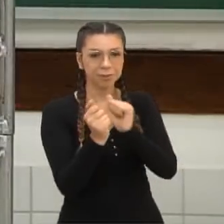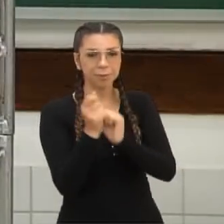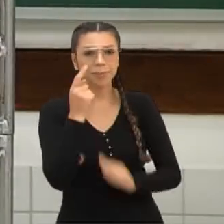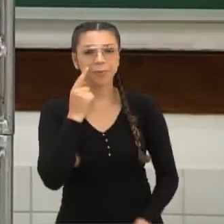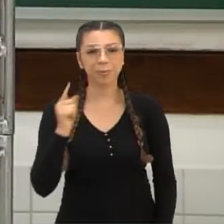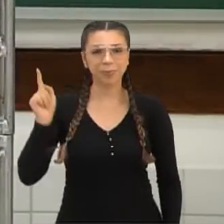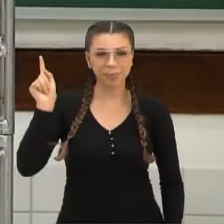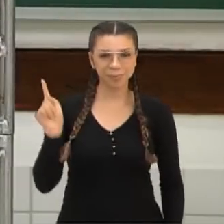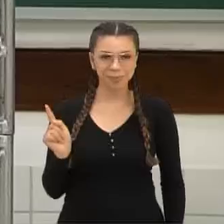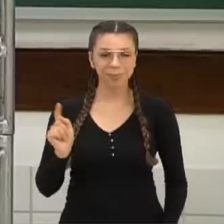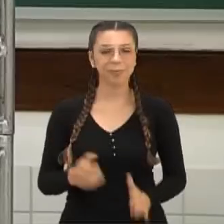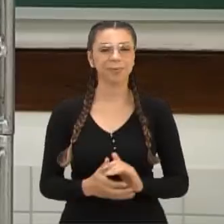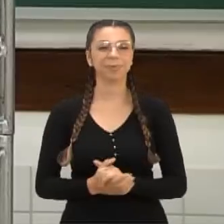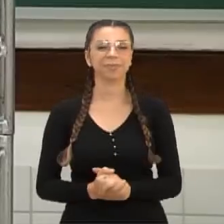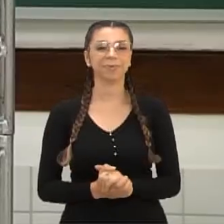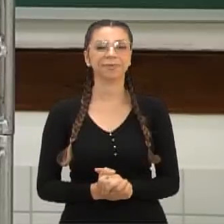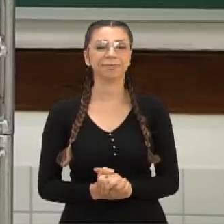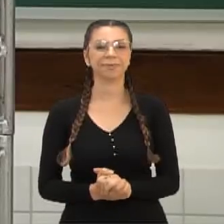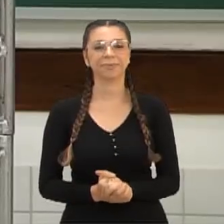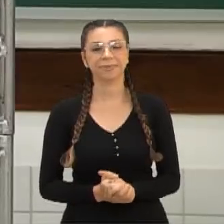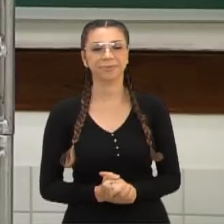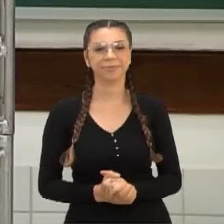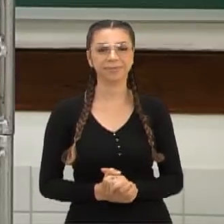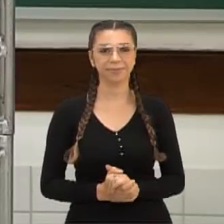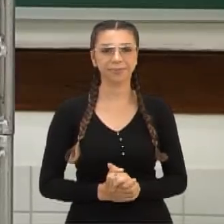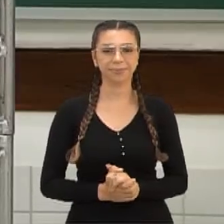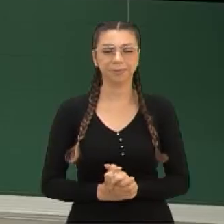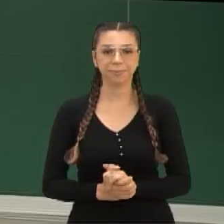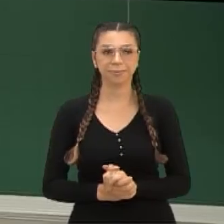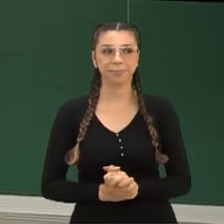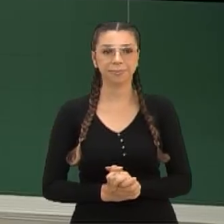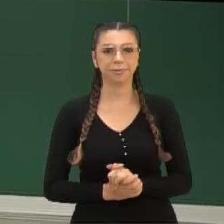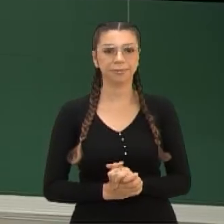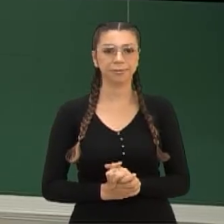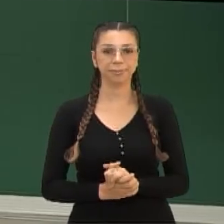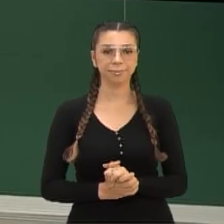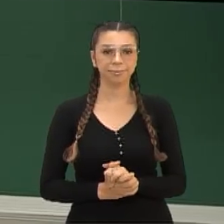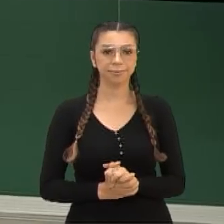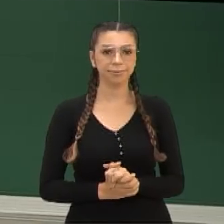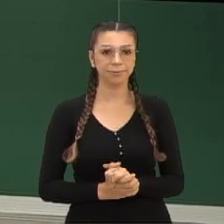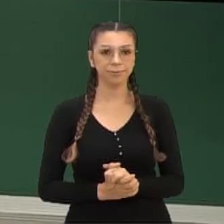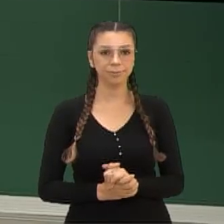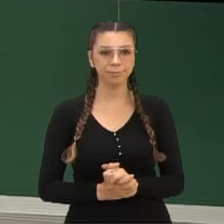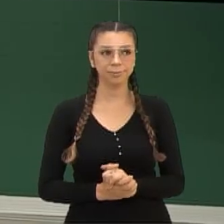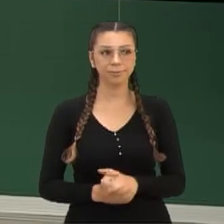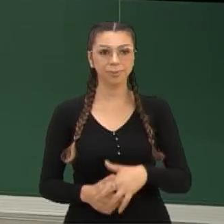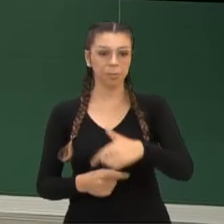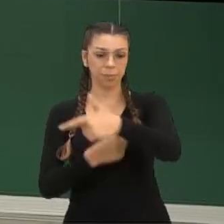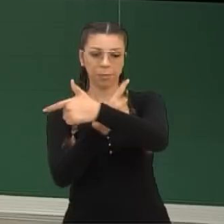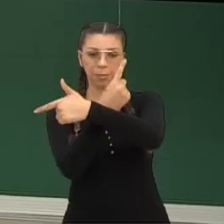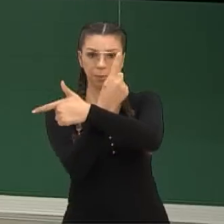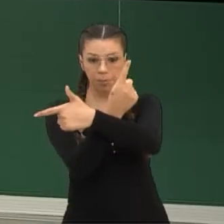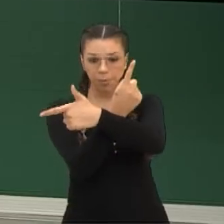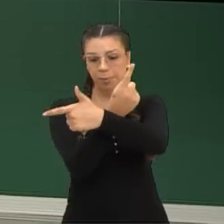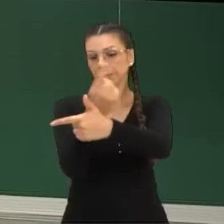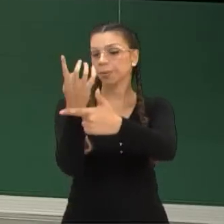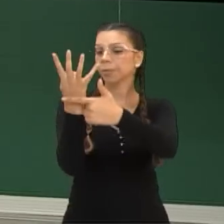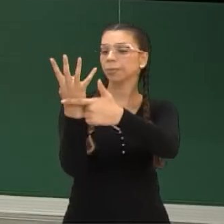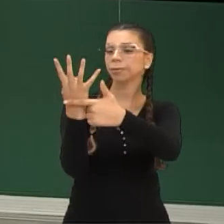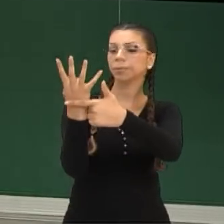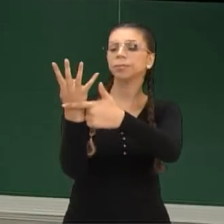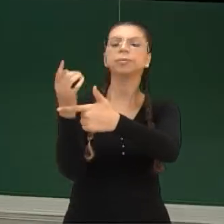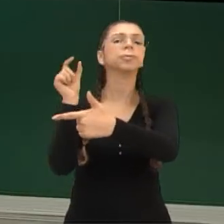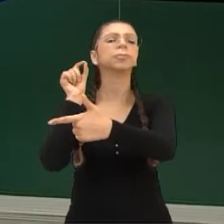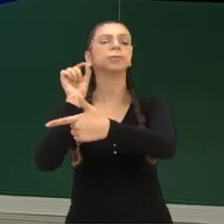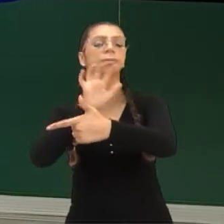aqui. Então, olha lá. 1 vou dividir por 4. Essa